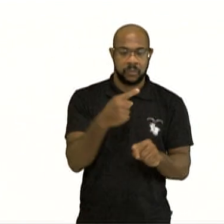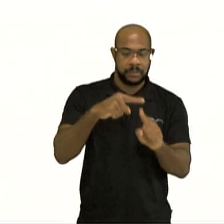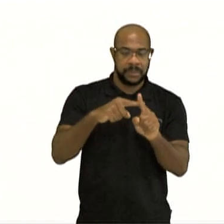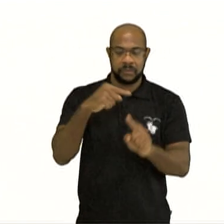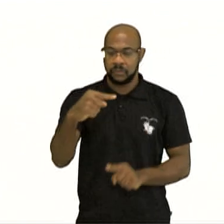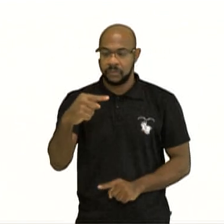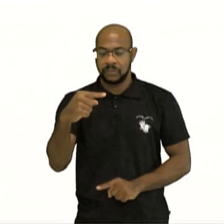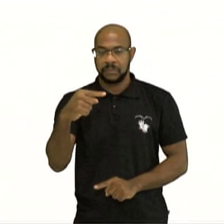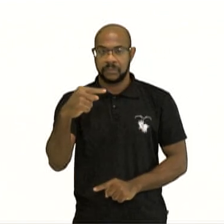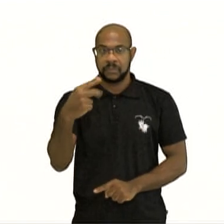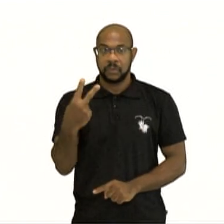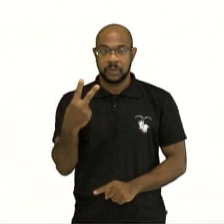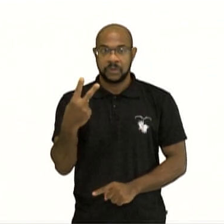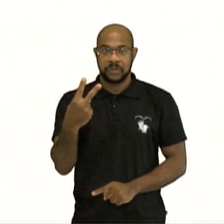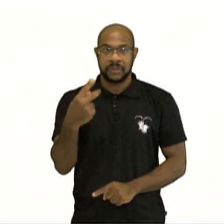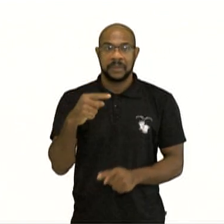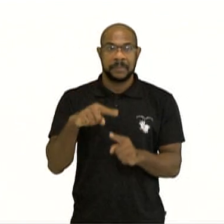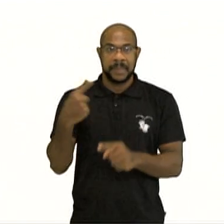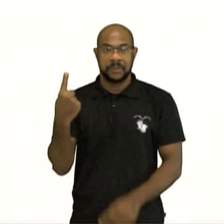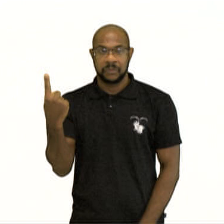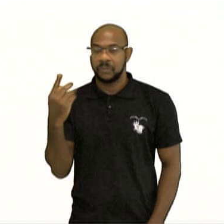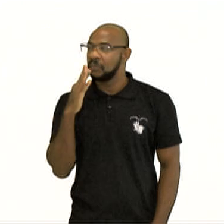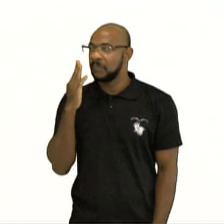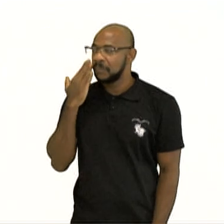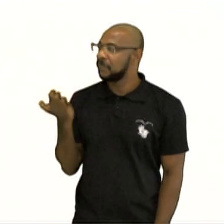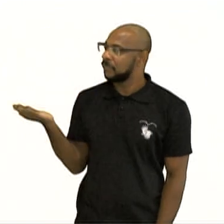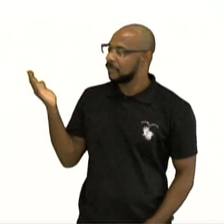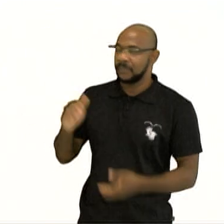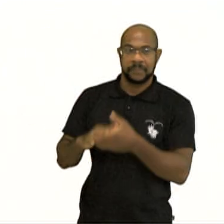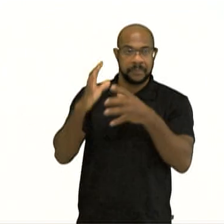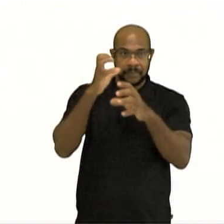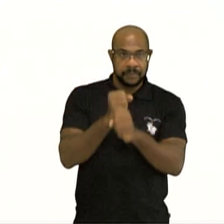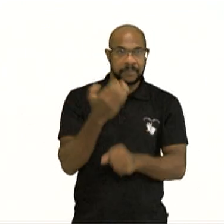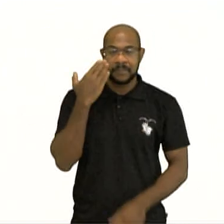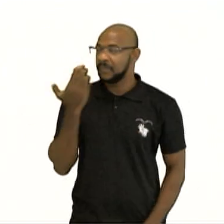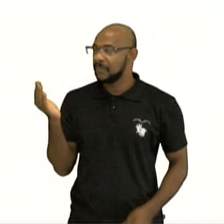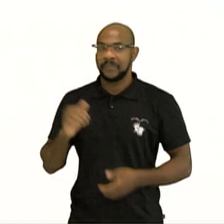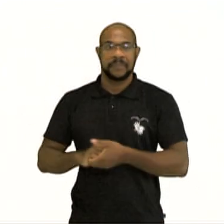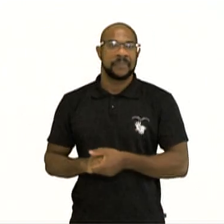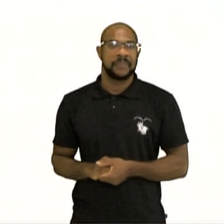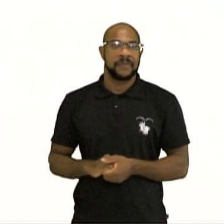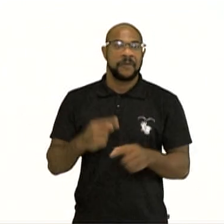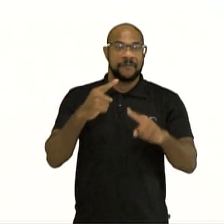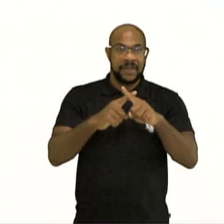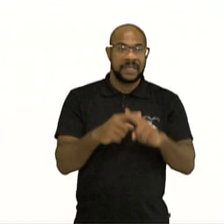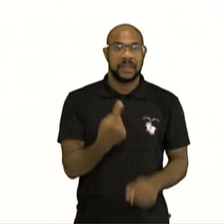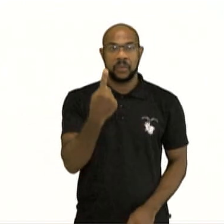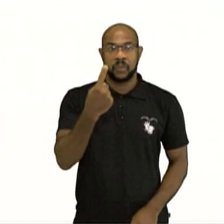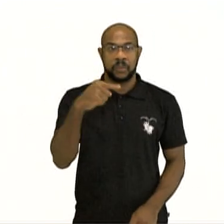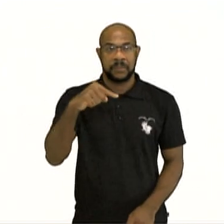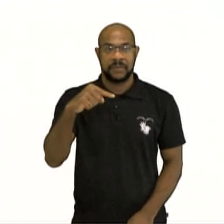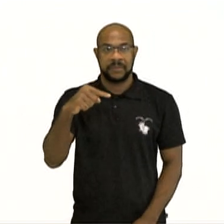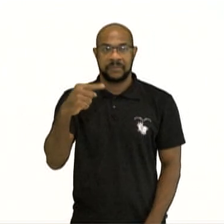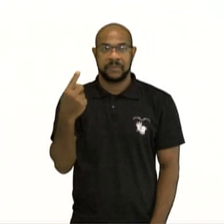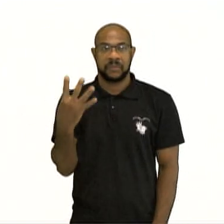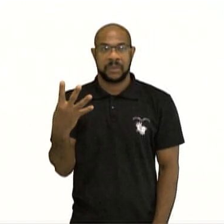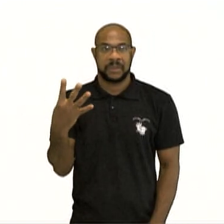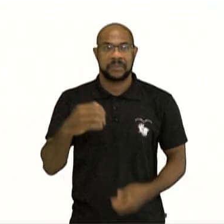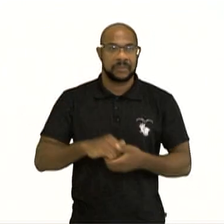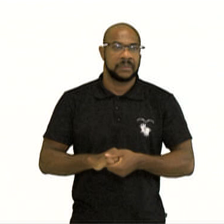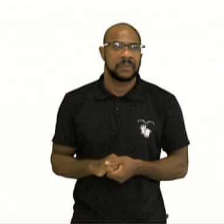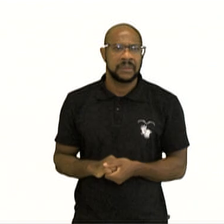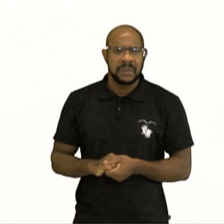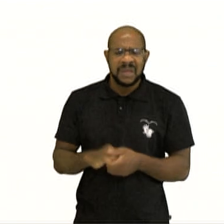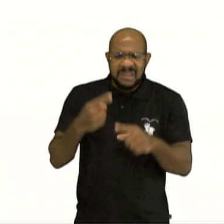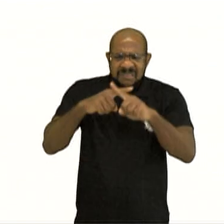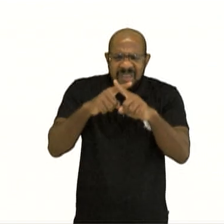1. Continua. Vezes. 1 menos 4, menos 3. Aonde que a prof está vendo o sinal de